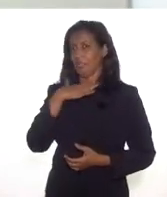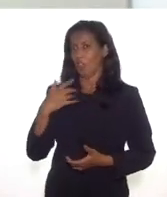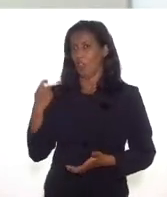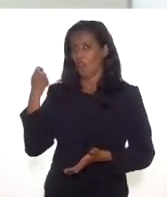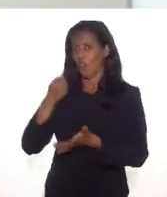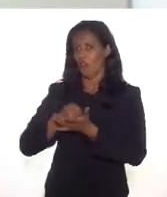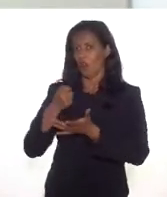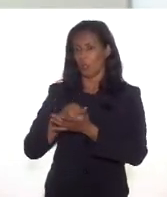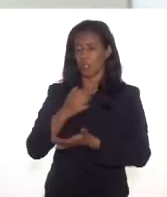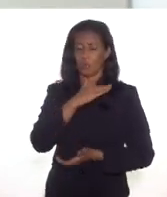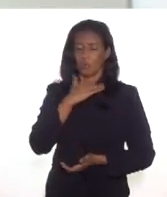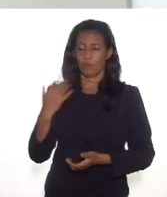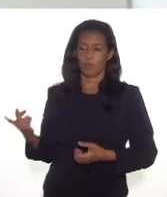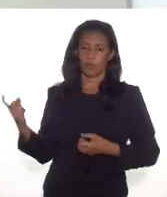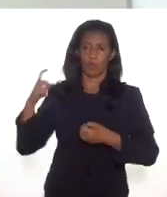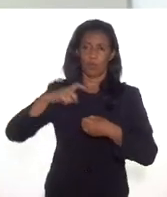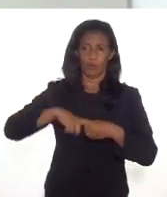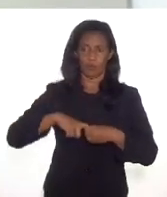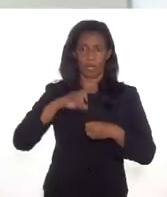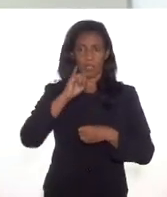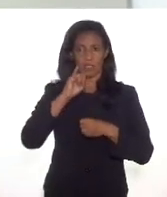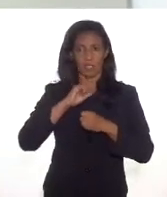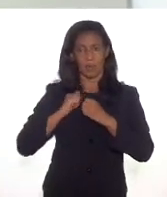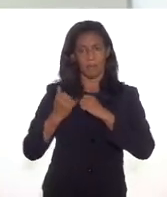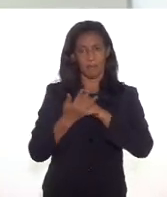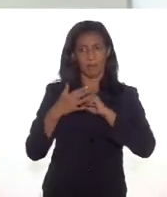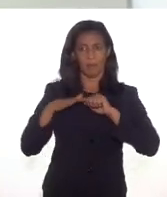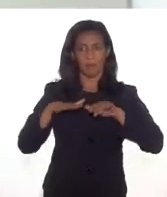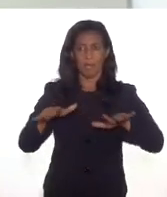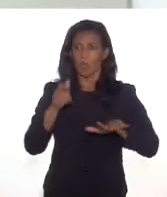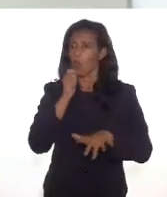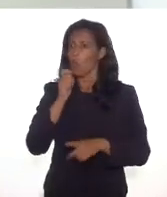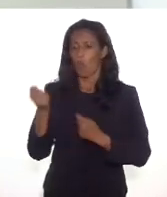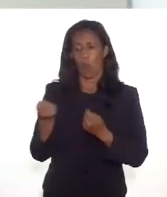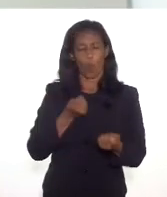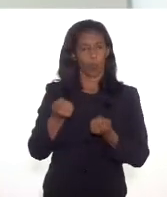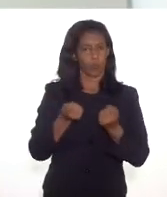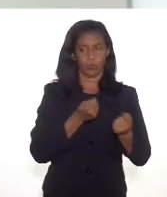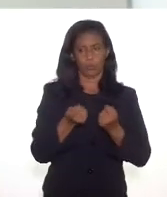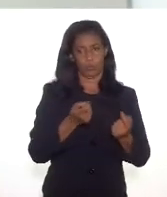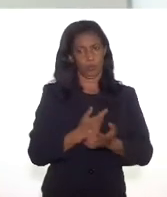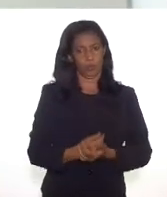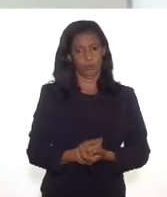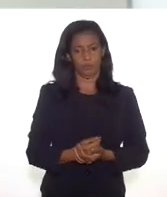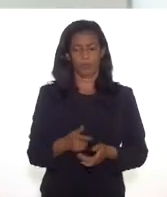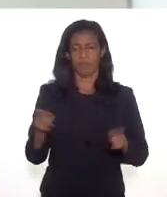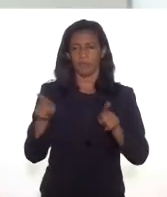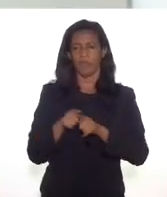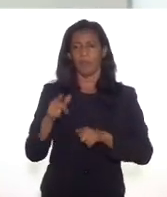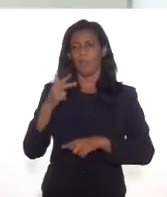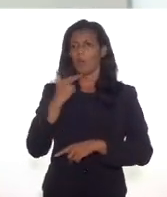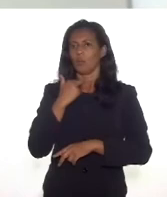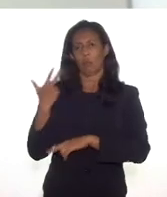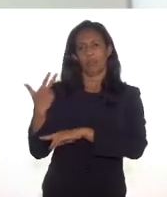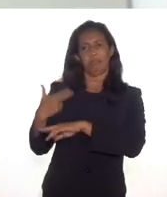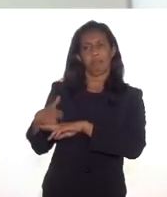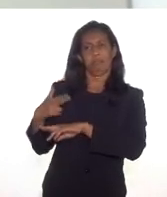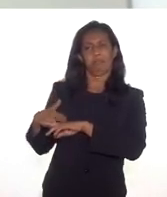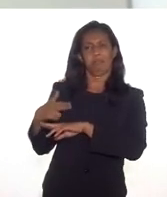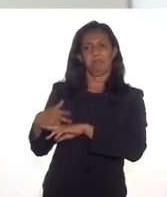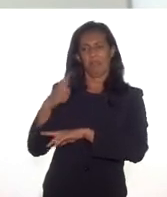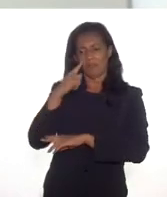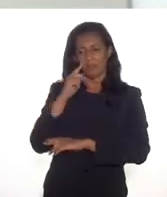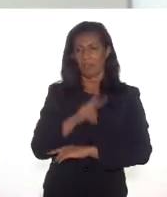professores a voltarem sem a pandemia estar sob controle, sem vacinação, e não dá também para fingir que o que está acontecendo na